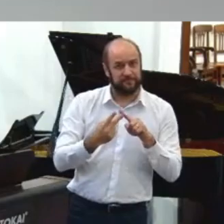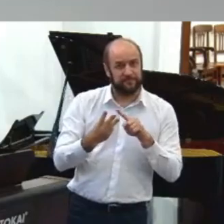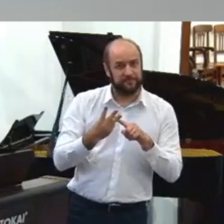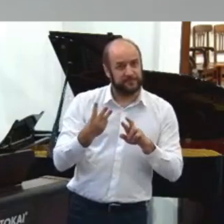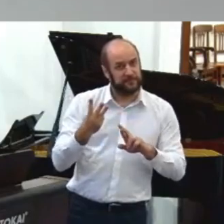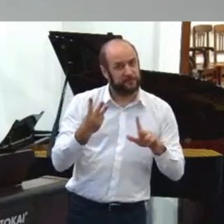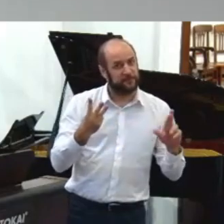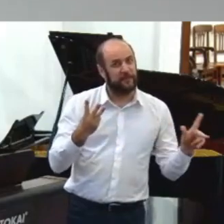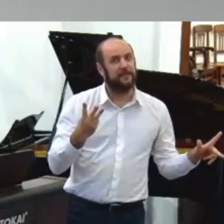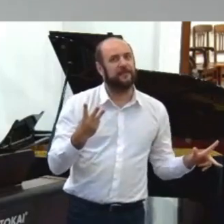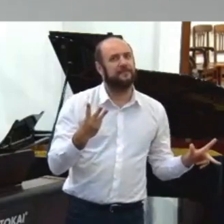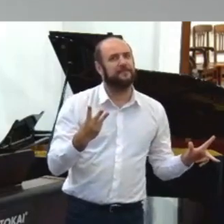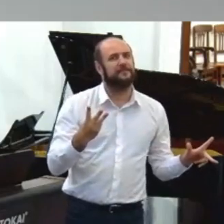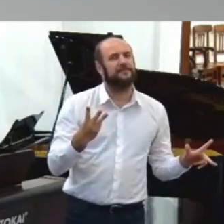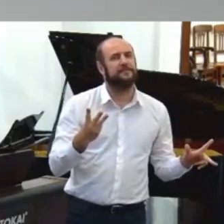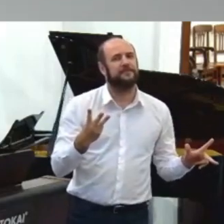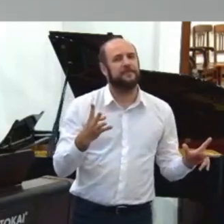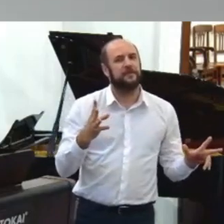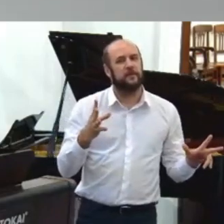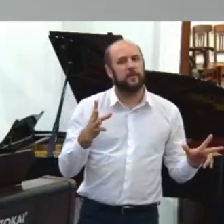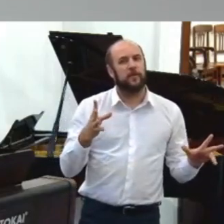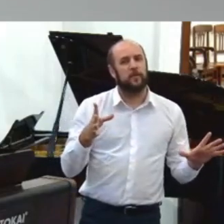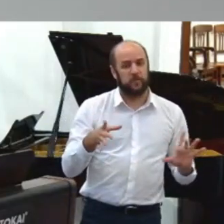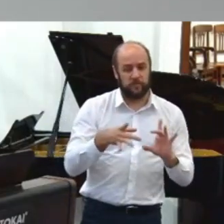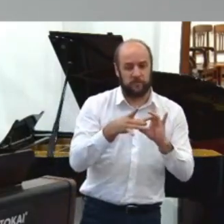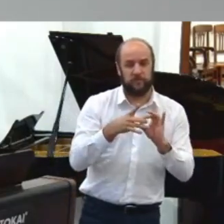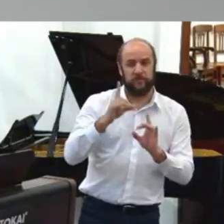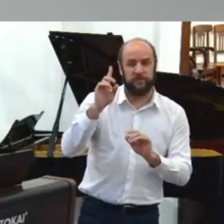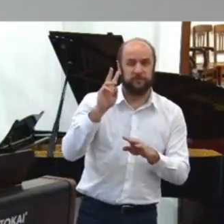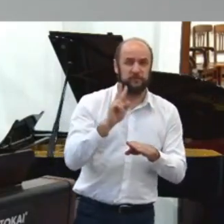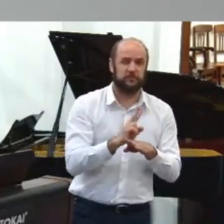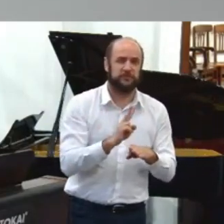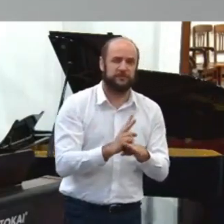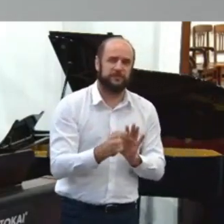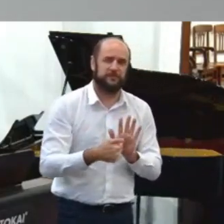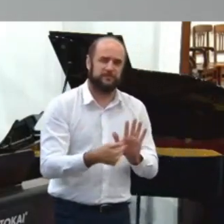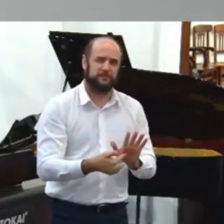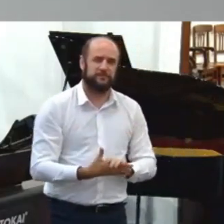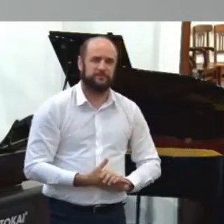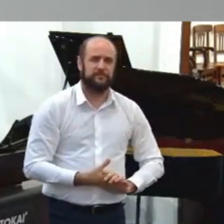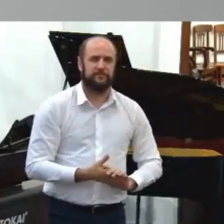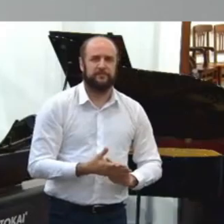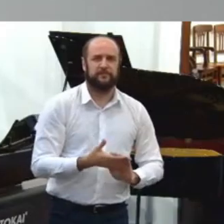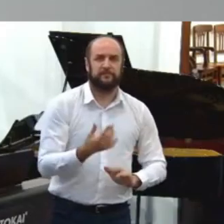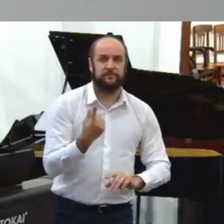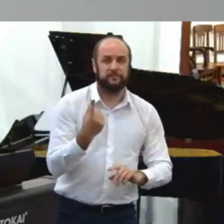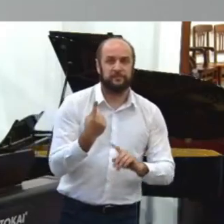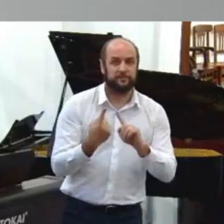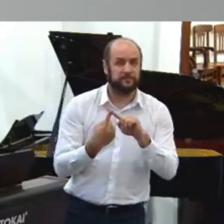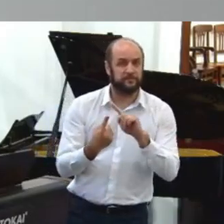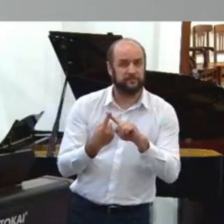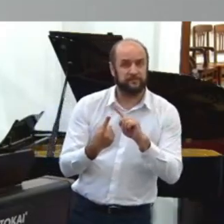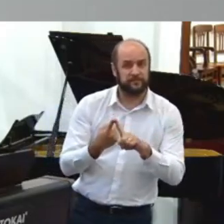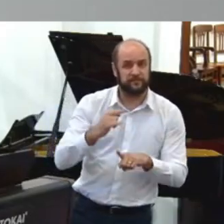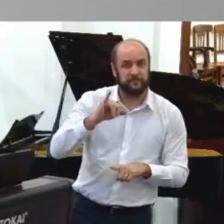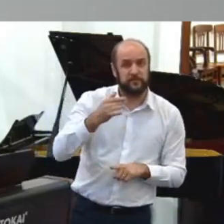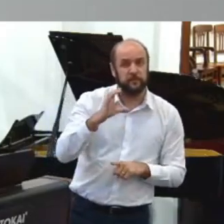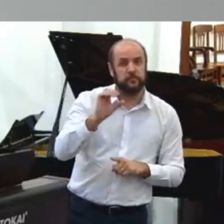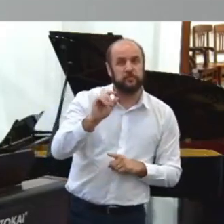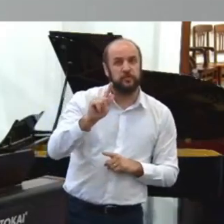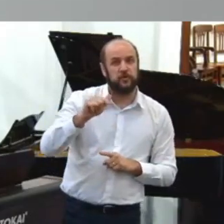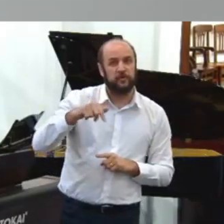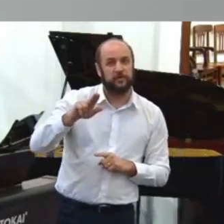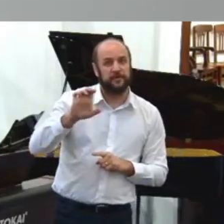diferentes, elas completam o cuidado de Deus por Moisés. Primeira mãe é Joquebede,